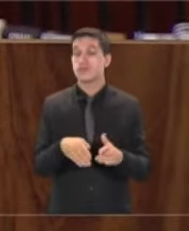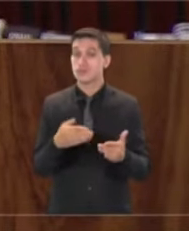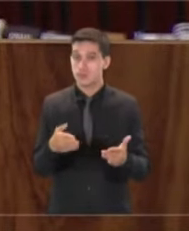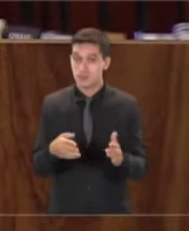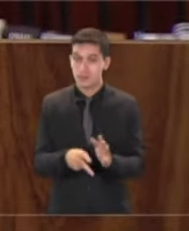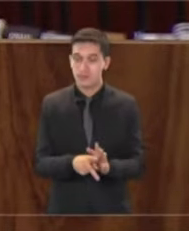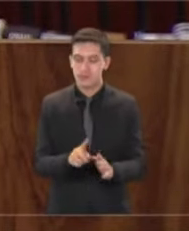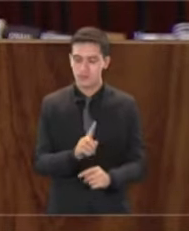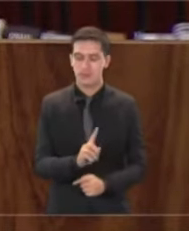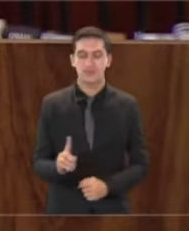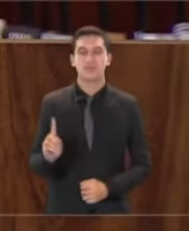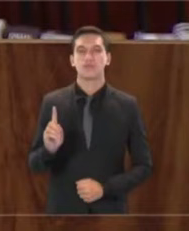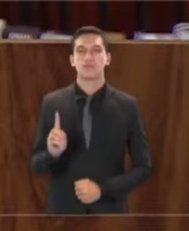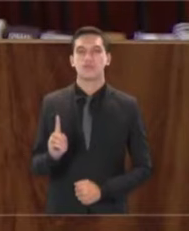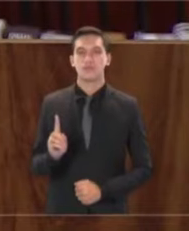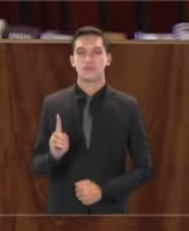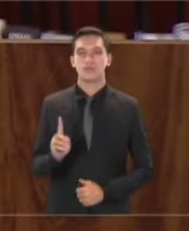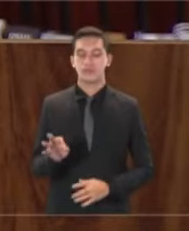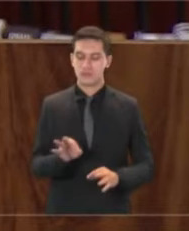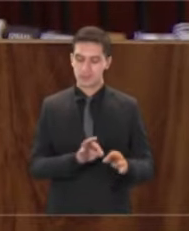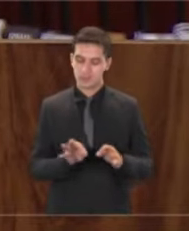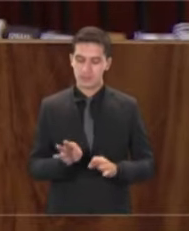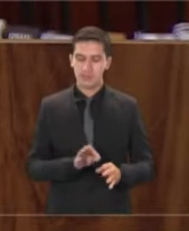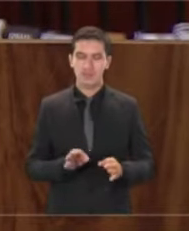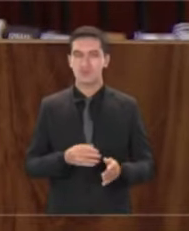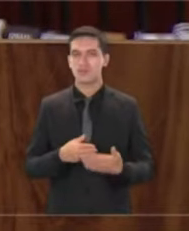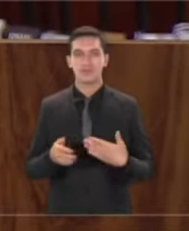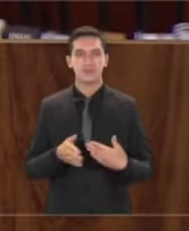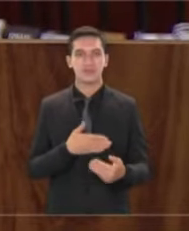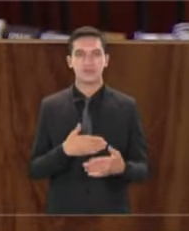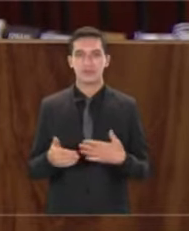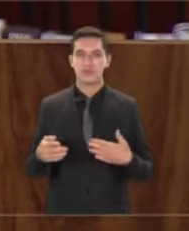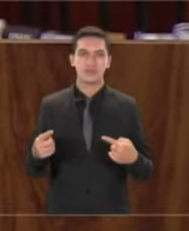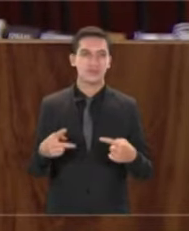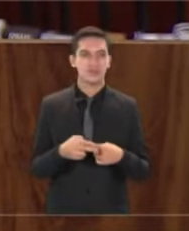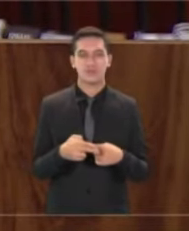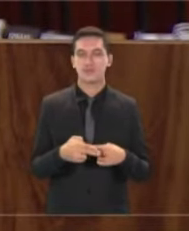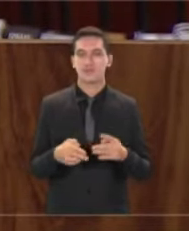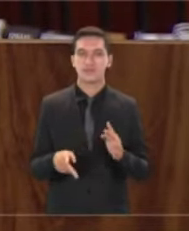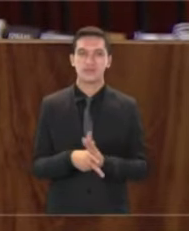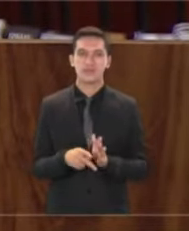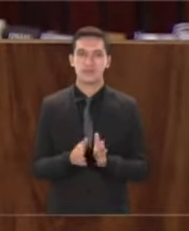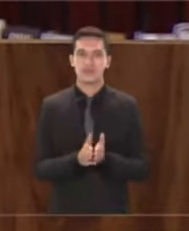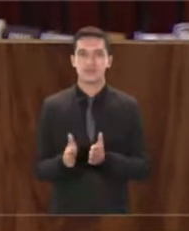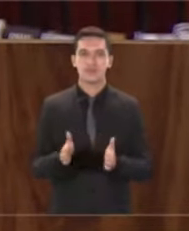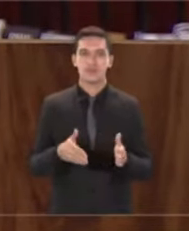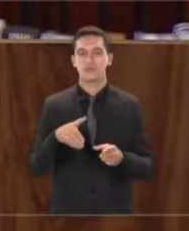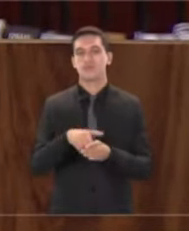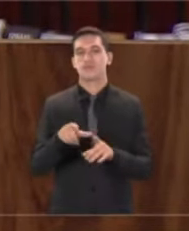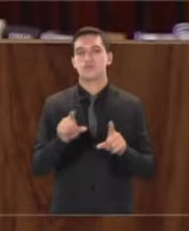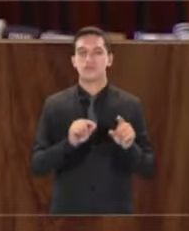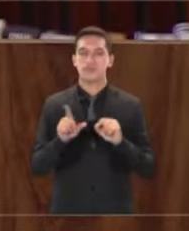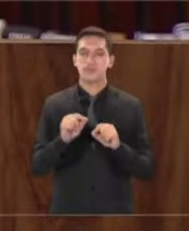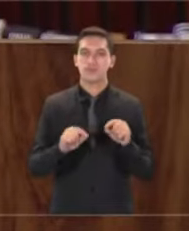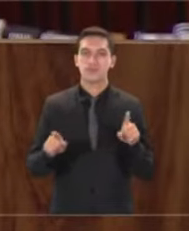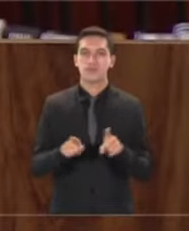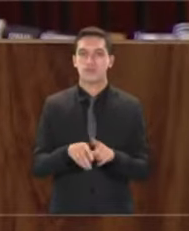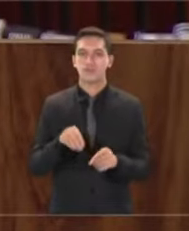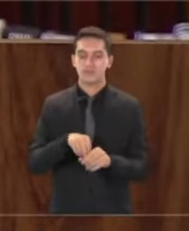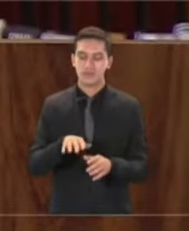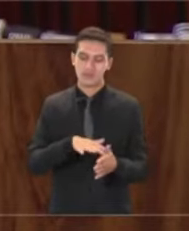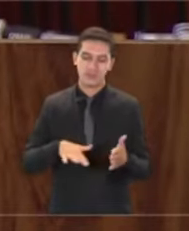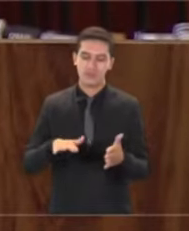a não produzir interferência excessiva no processo eleitoral e na esfera